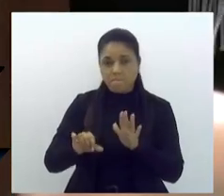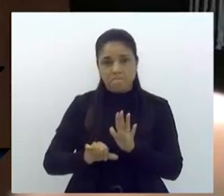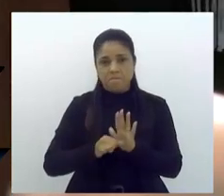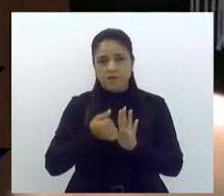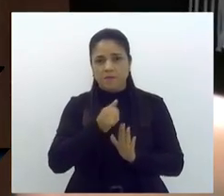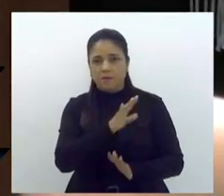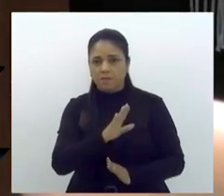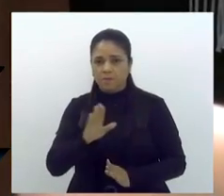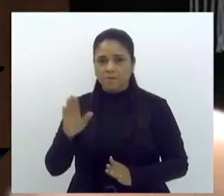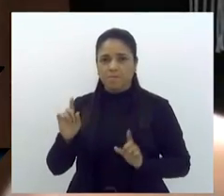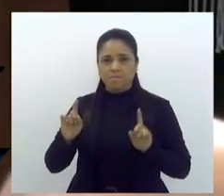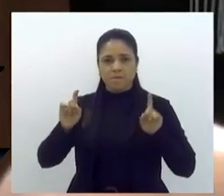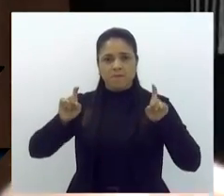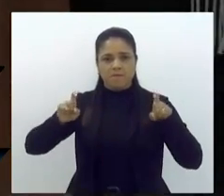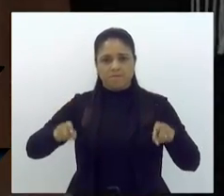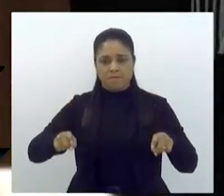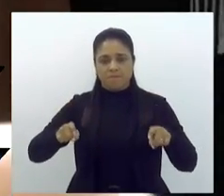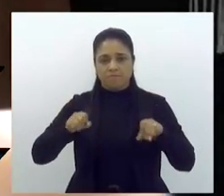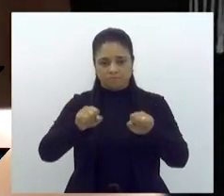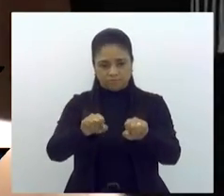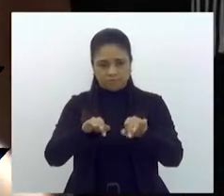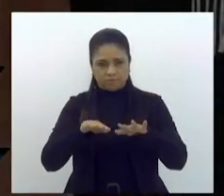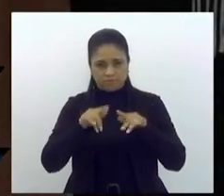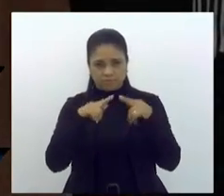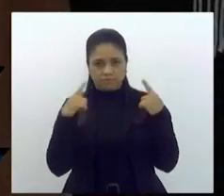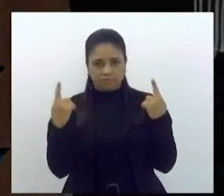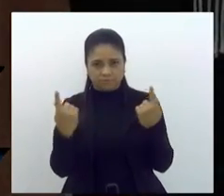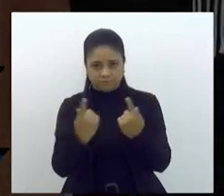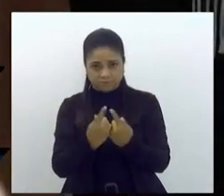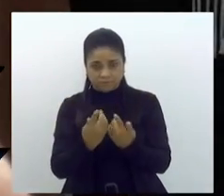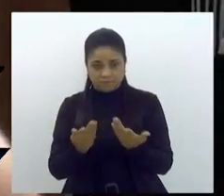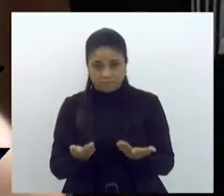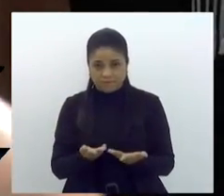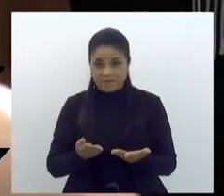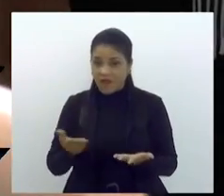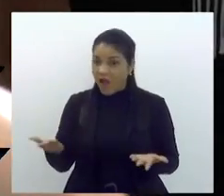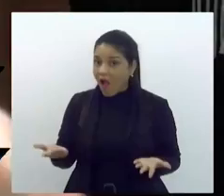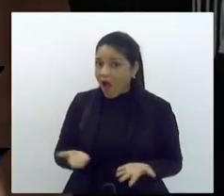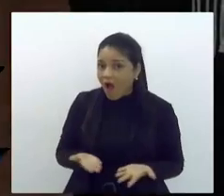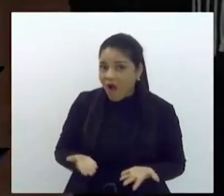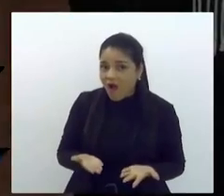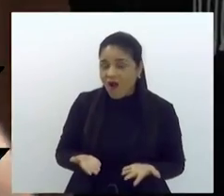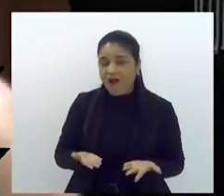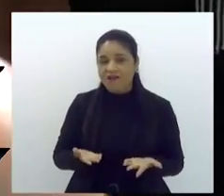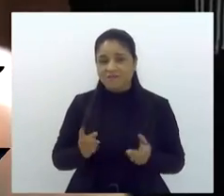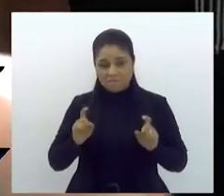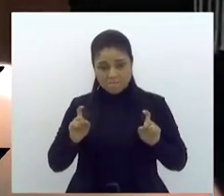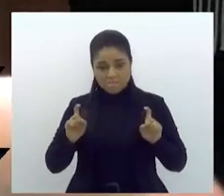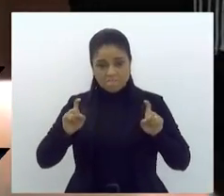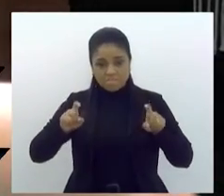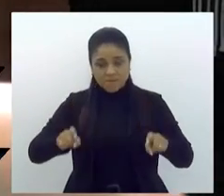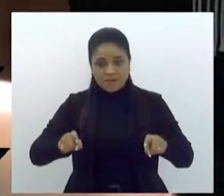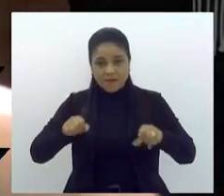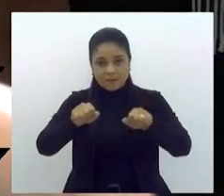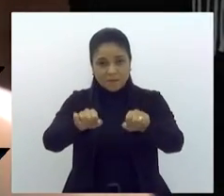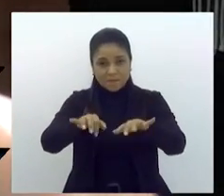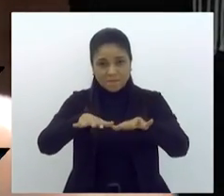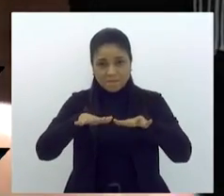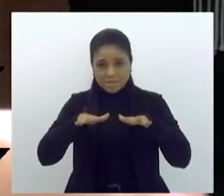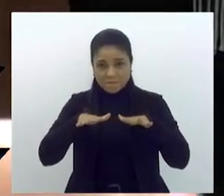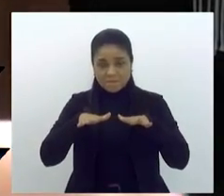mandato aqui na Assembleia Legislativa só agora tá exercendo um mandato parlamentar